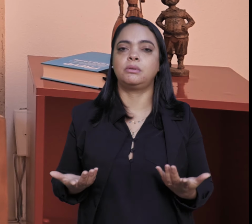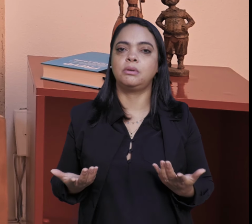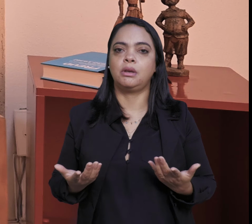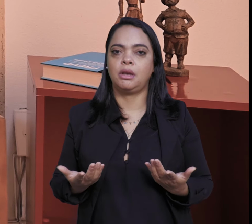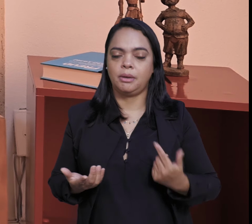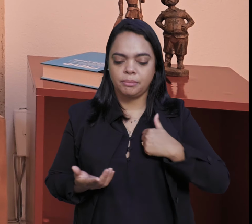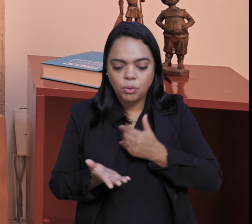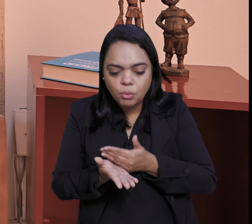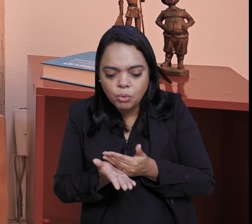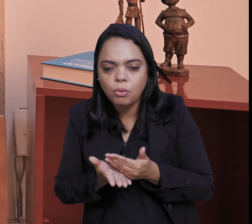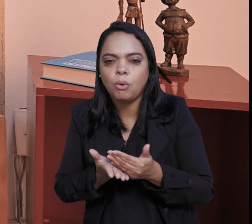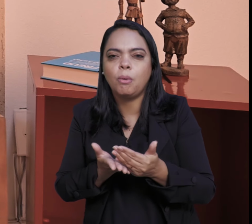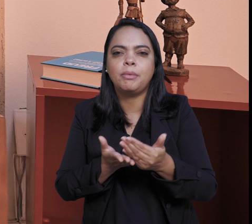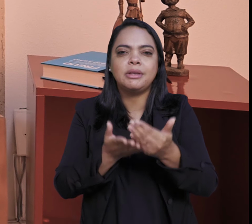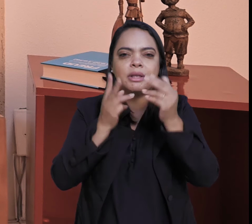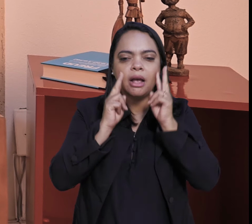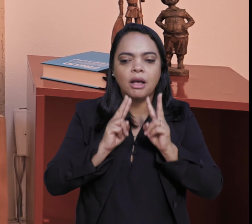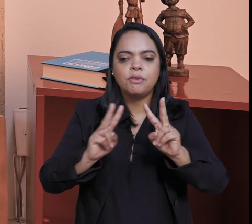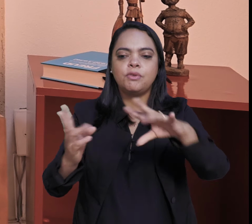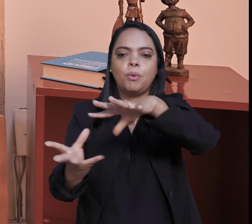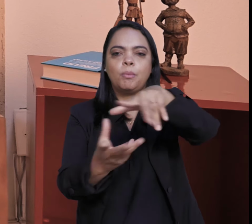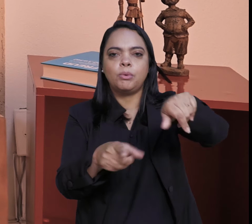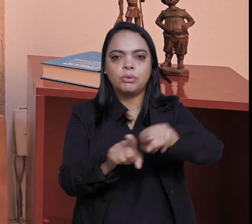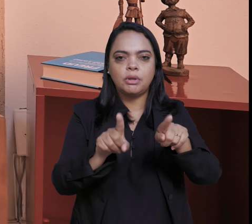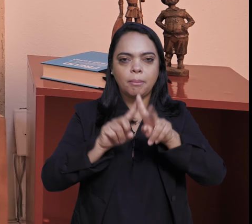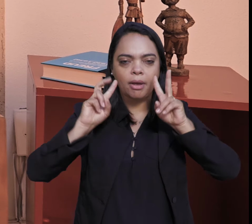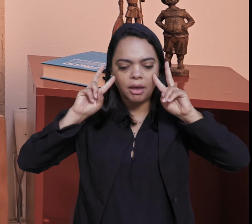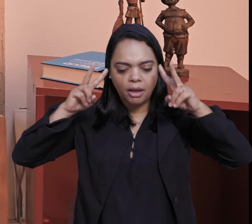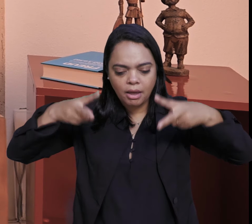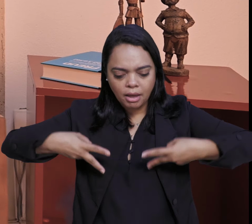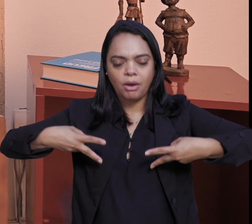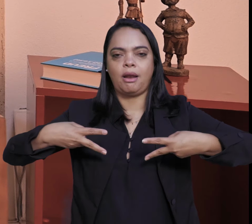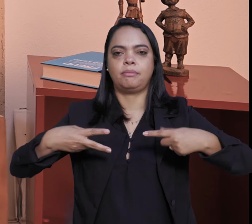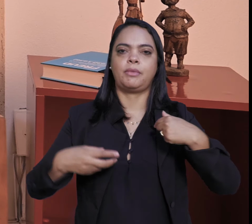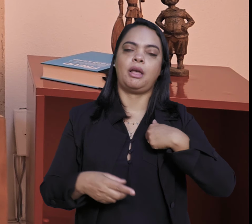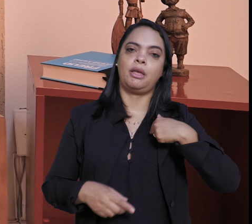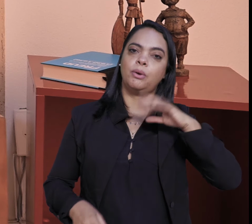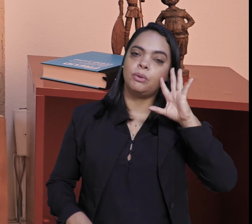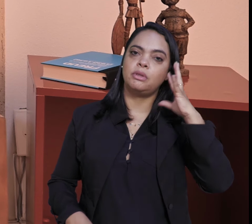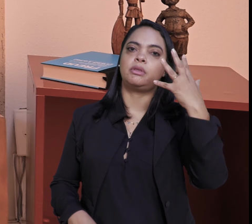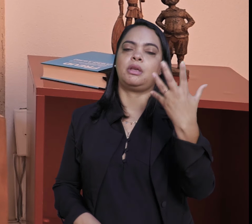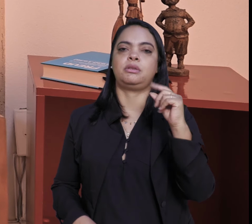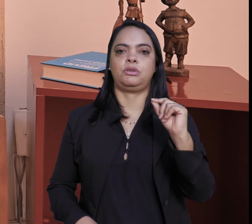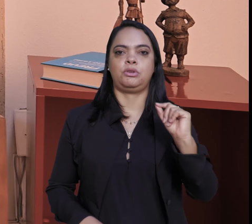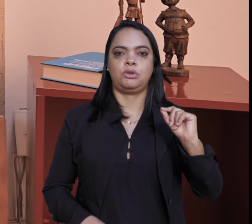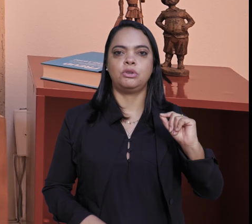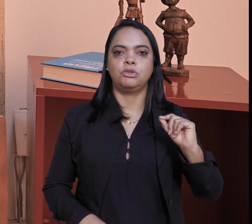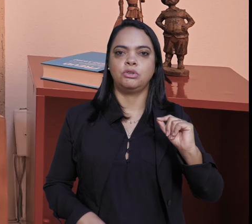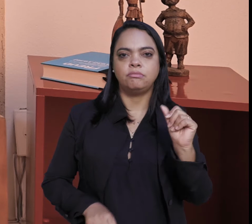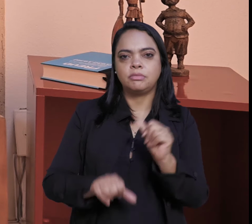posição de ponto de partida para me olhar o mundo e olhar a mim mesma. E eu decido fazer a transição de gênero, então, na